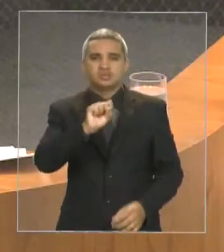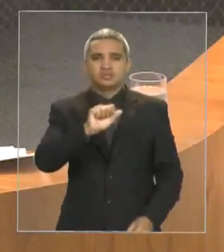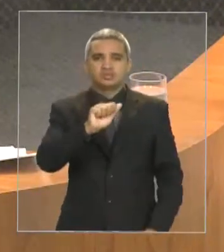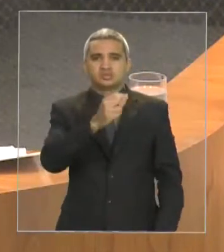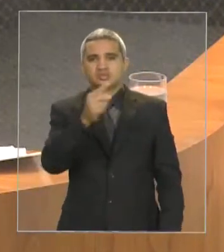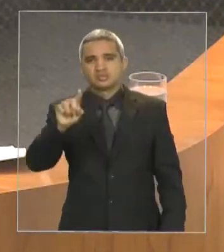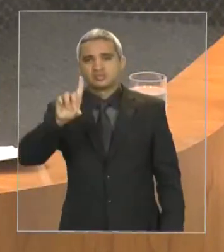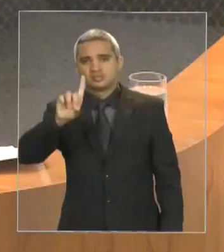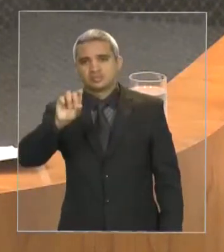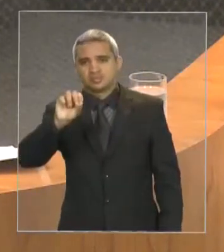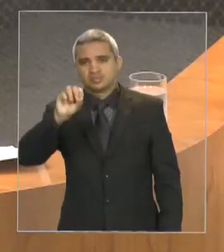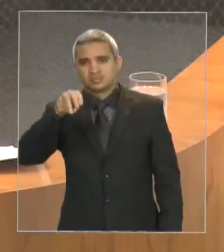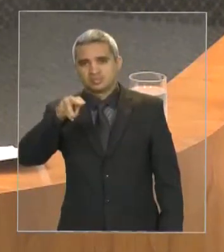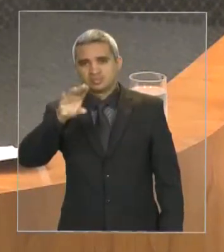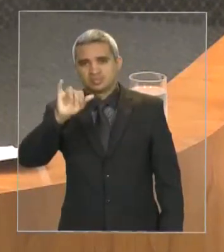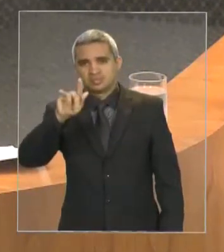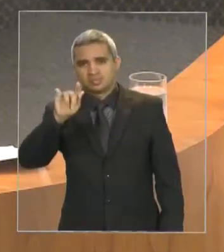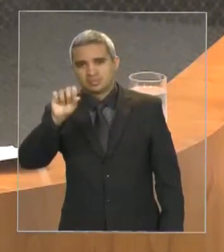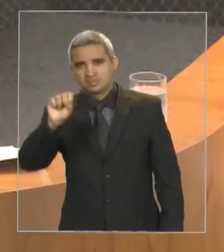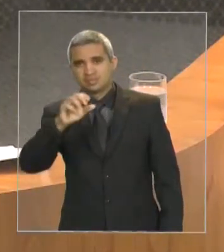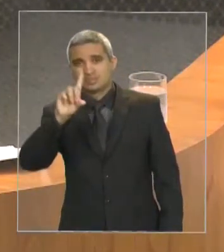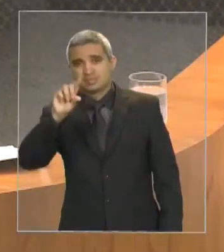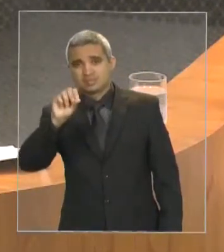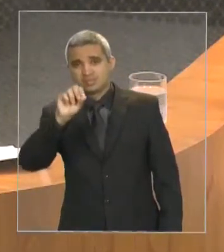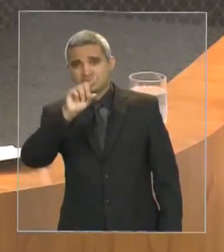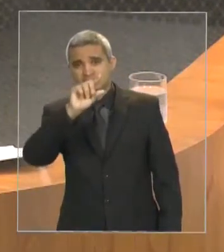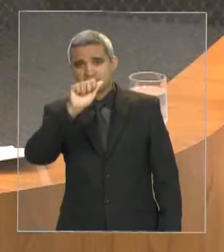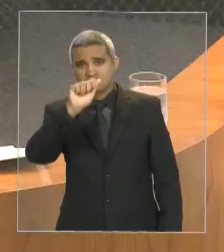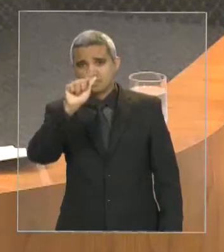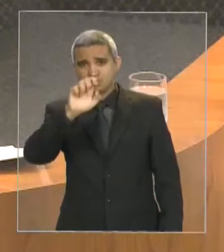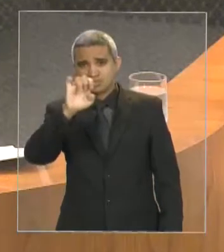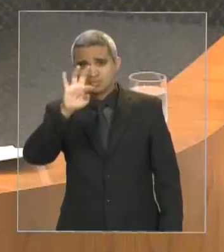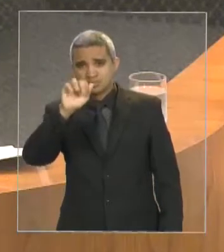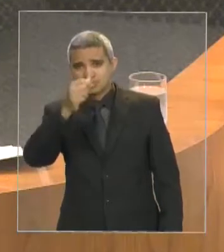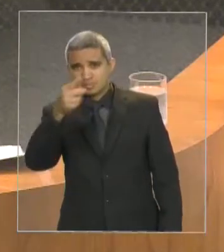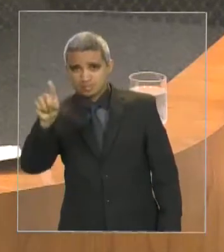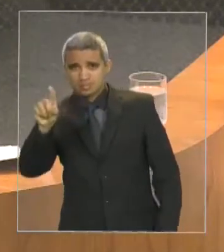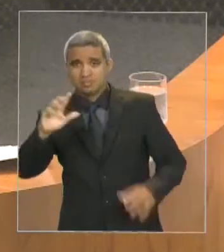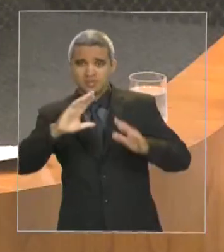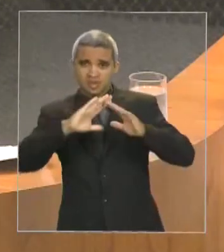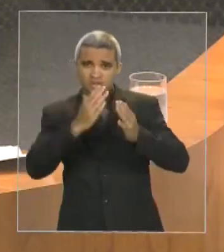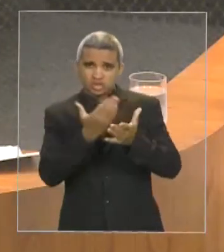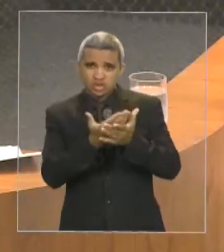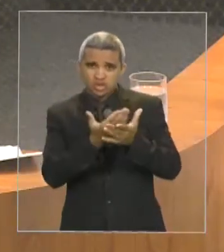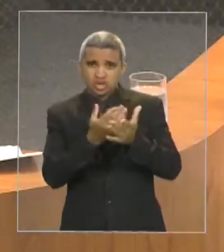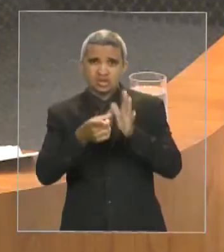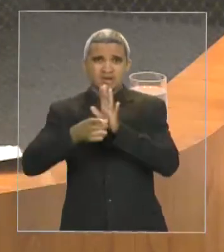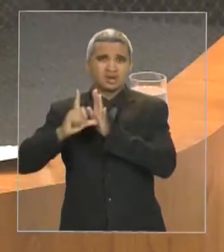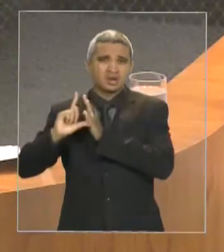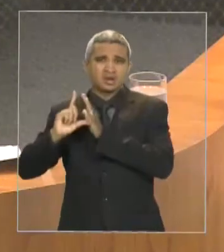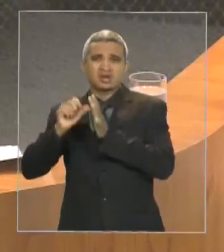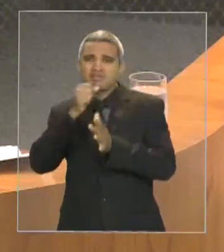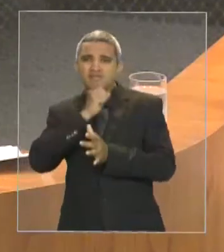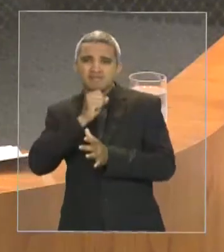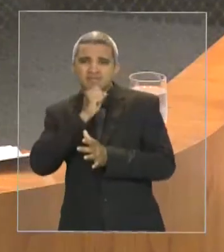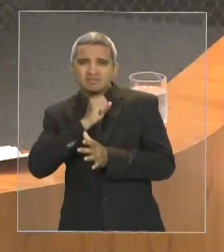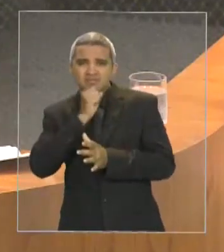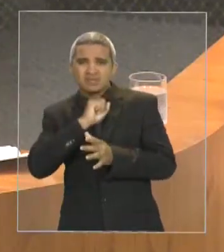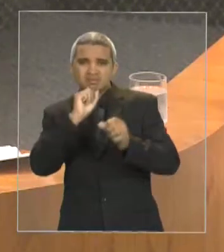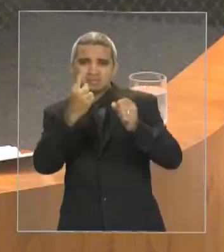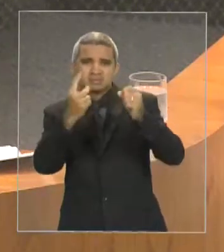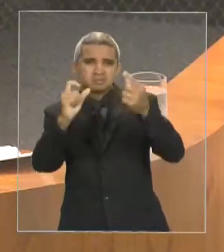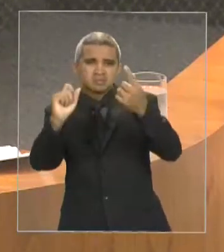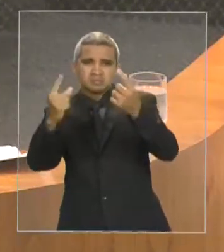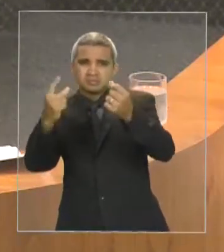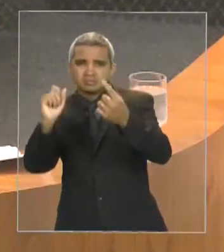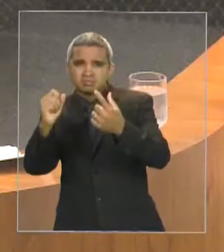Azeitão. Essa escola estava completamente destruída e essa escola figurava como